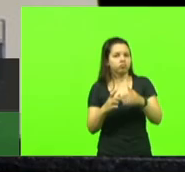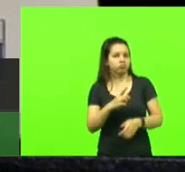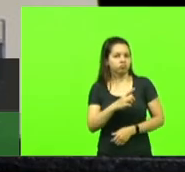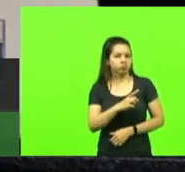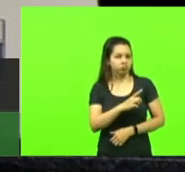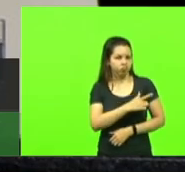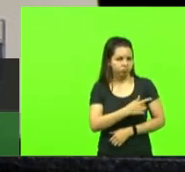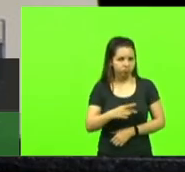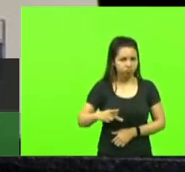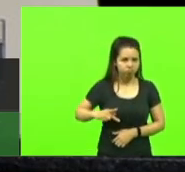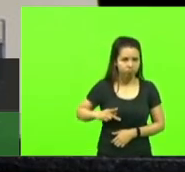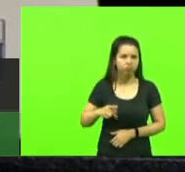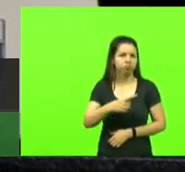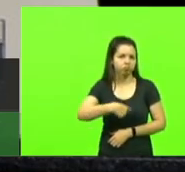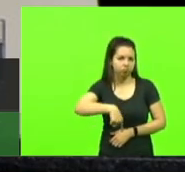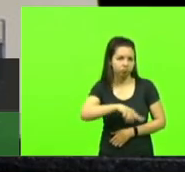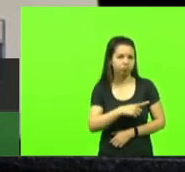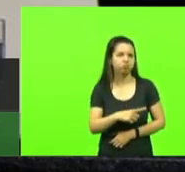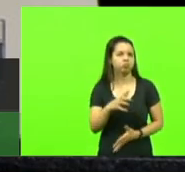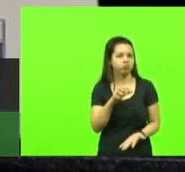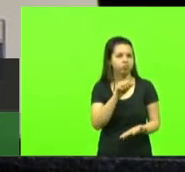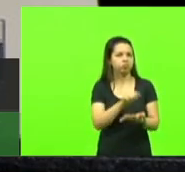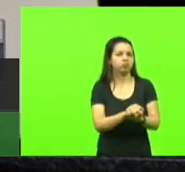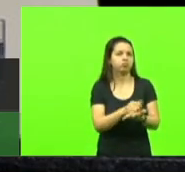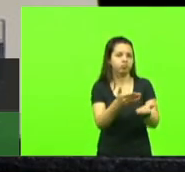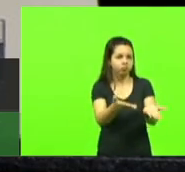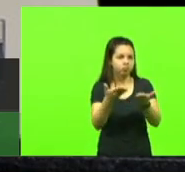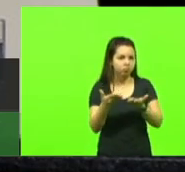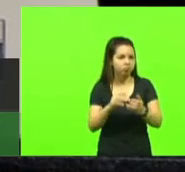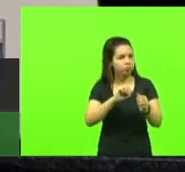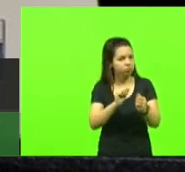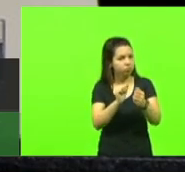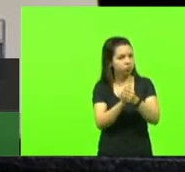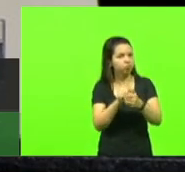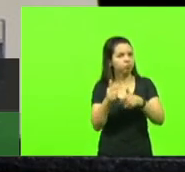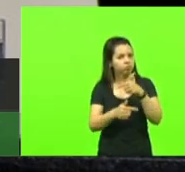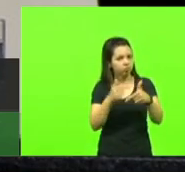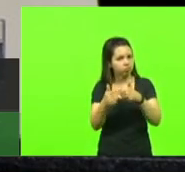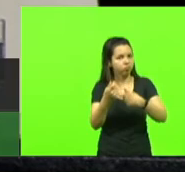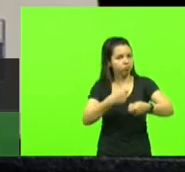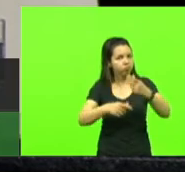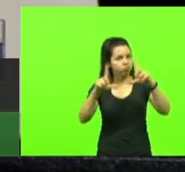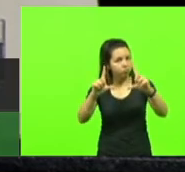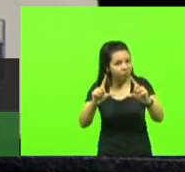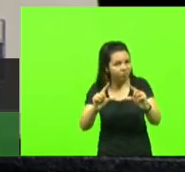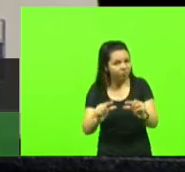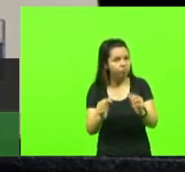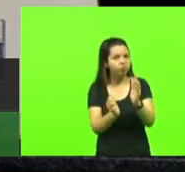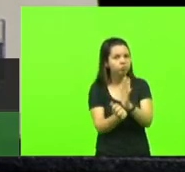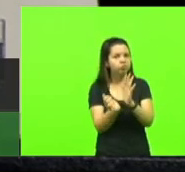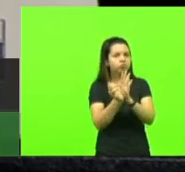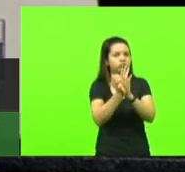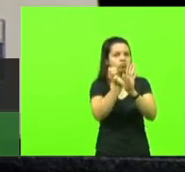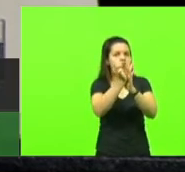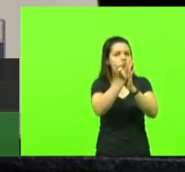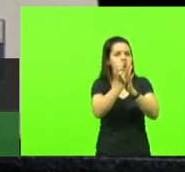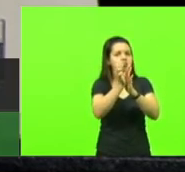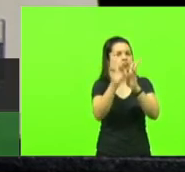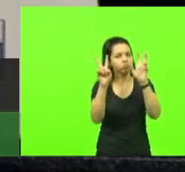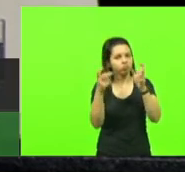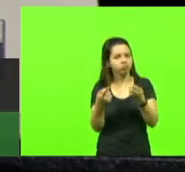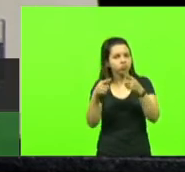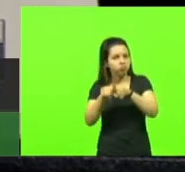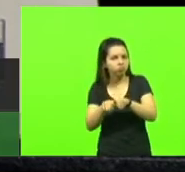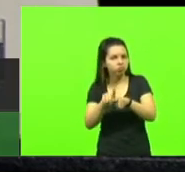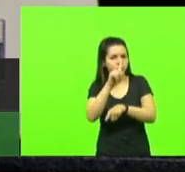ao passo de que fica aqui o convite para juntos trabalharmos na diminuição da burocracia com relação aos convênios de